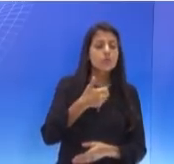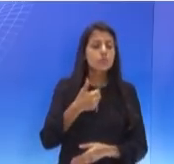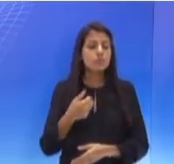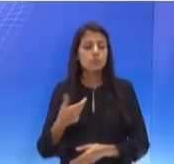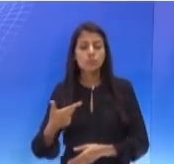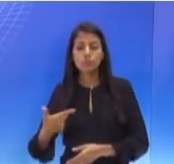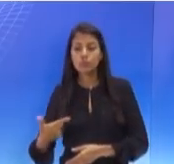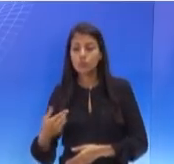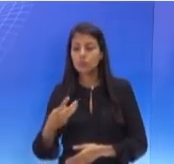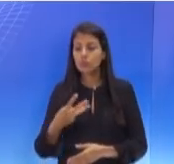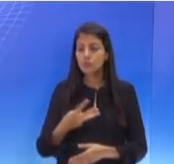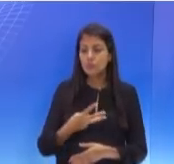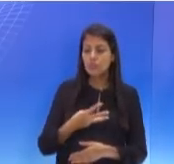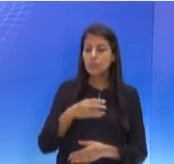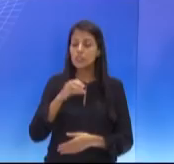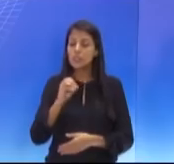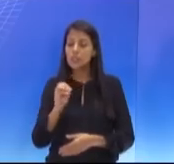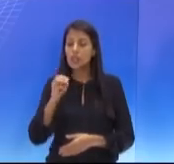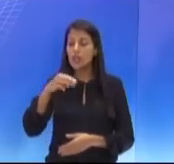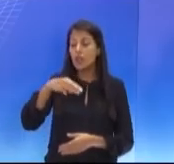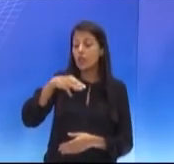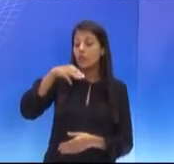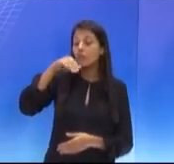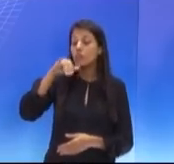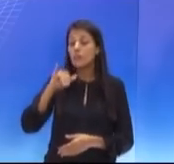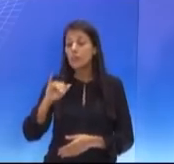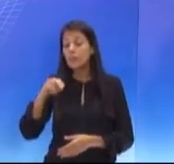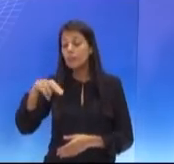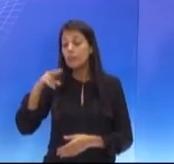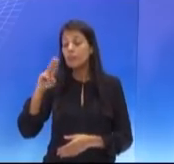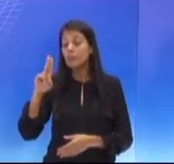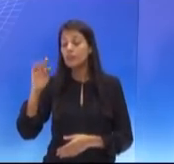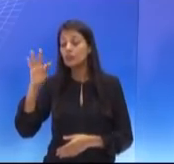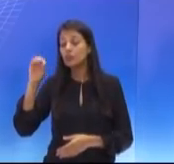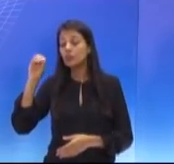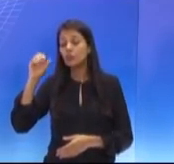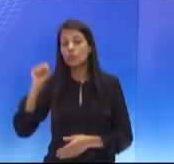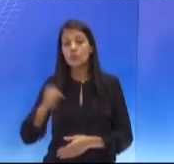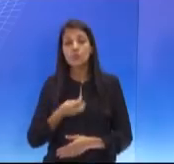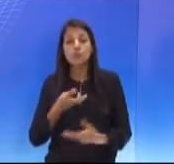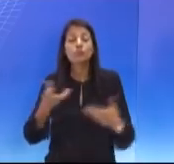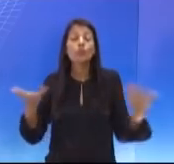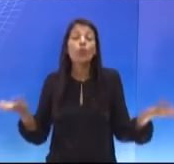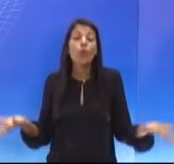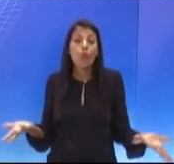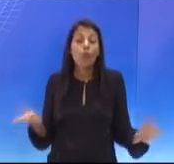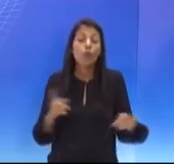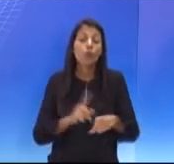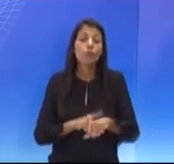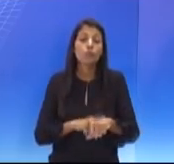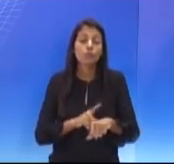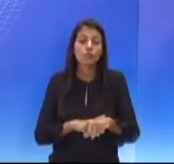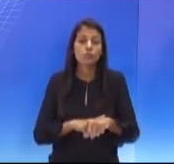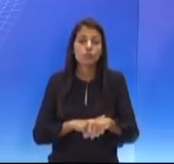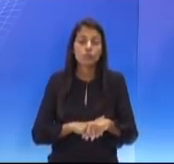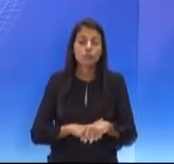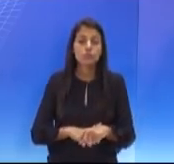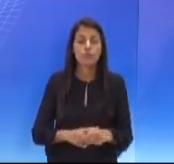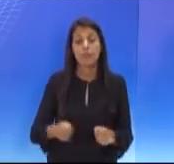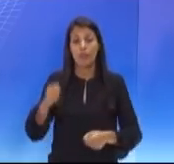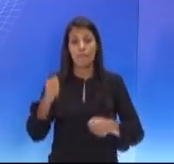em mente o seguinte: para que um veículo esteja imóvel, ele tem que estar com velocidade igual a